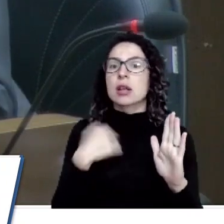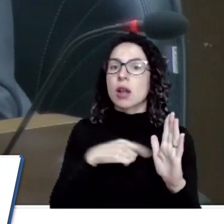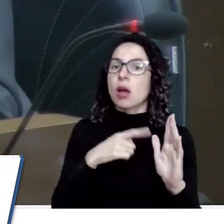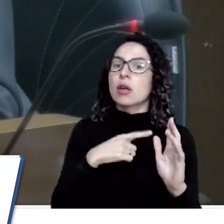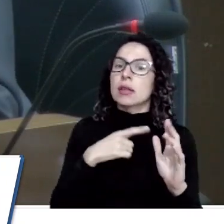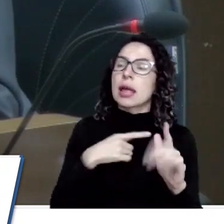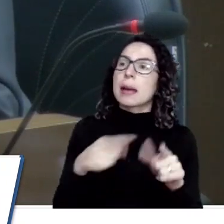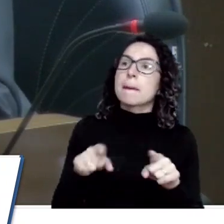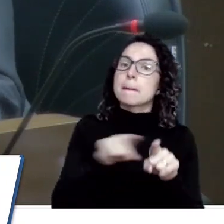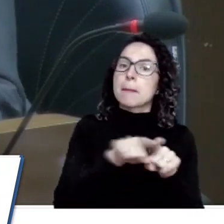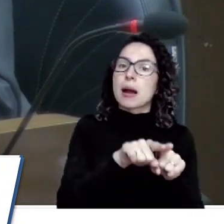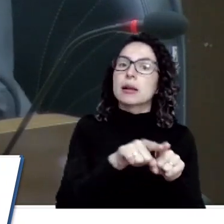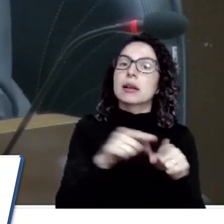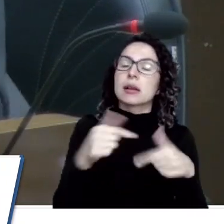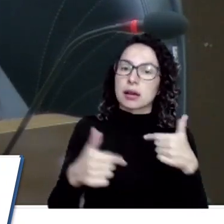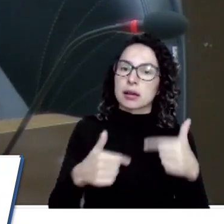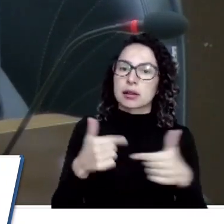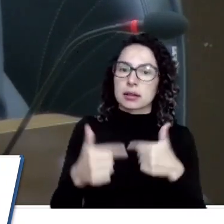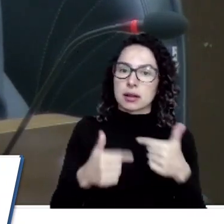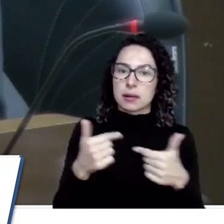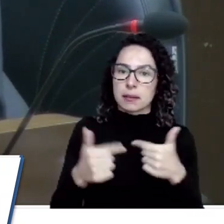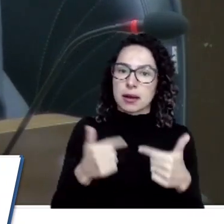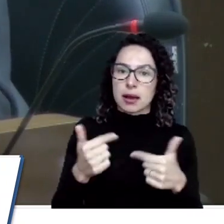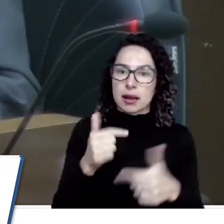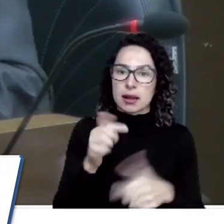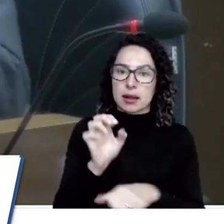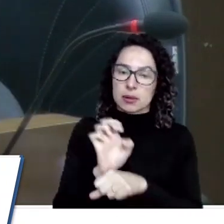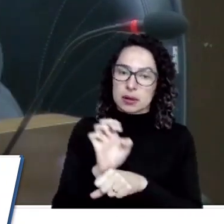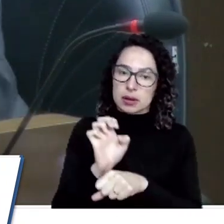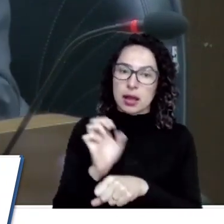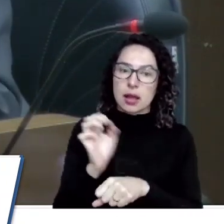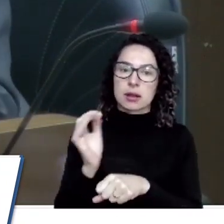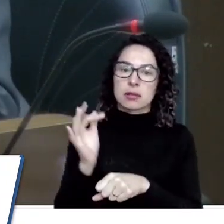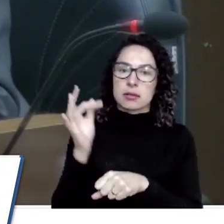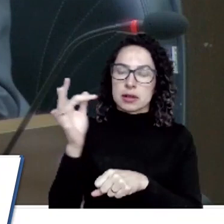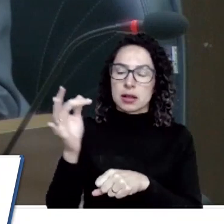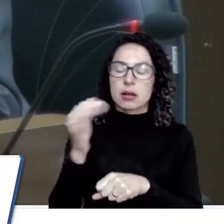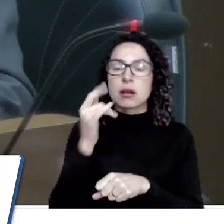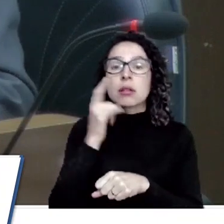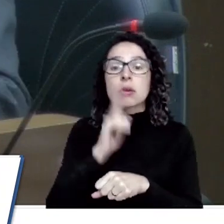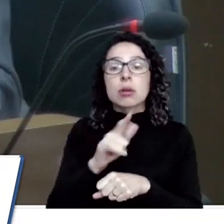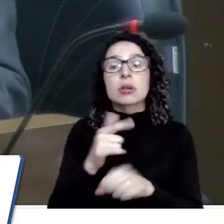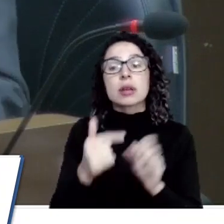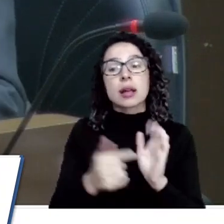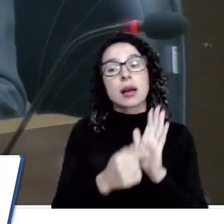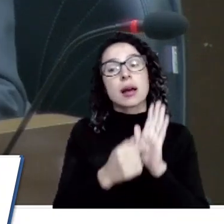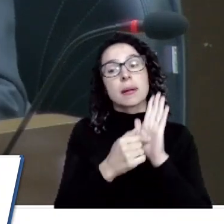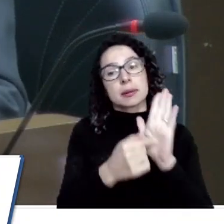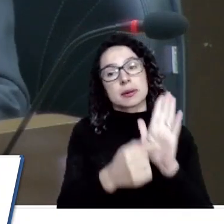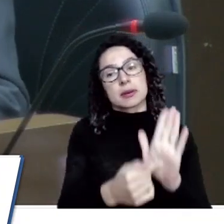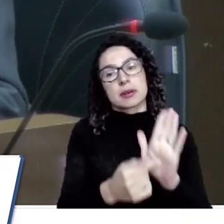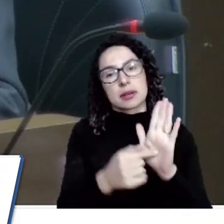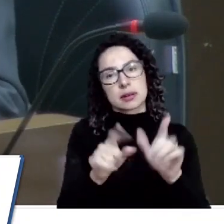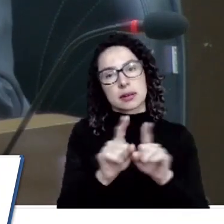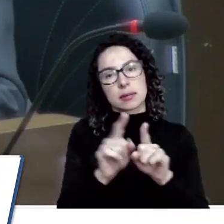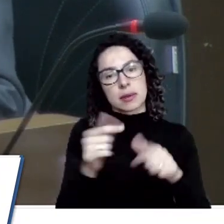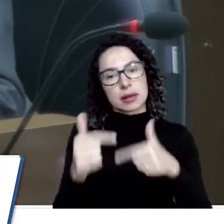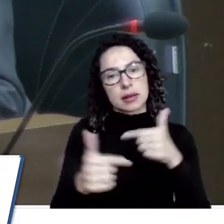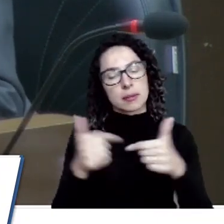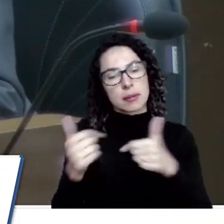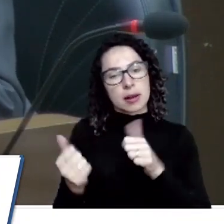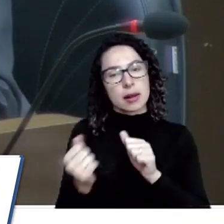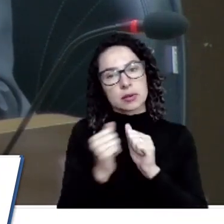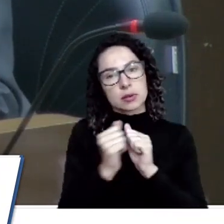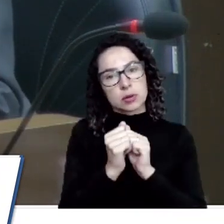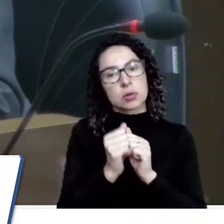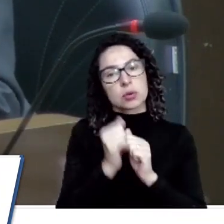que trabalham em nível de estado e federal, para que possamos apresentar eles e trabalharmos em conjunto e